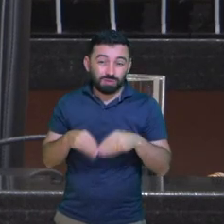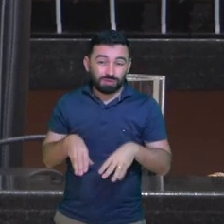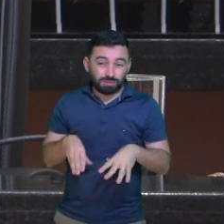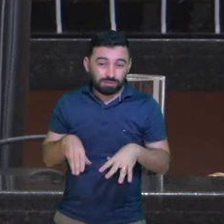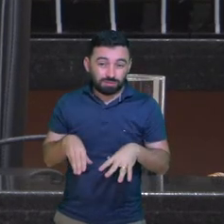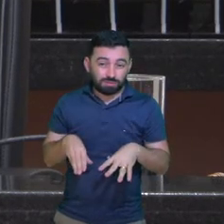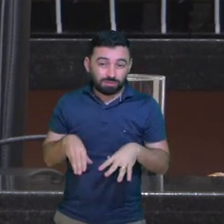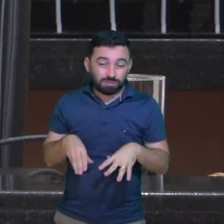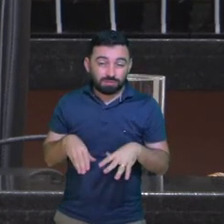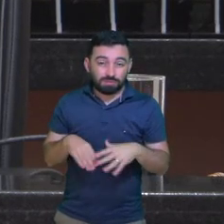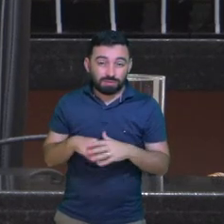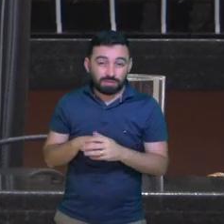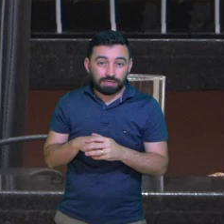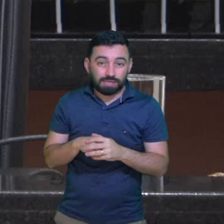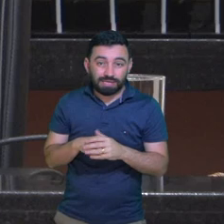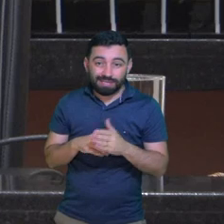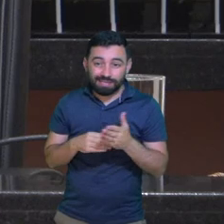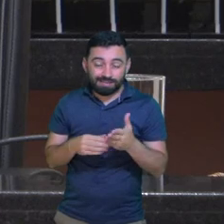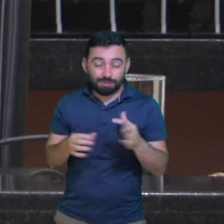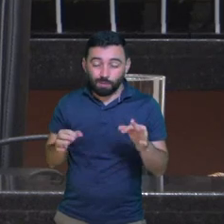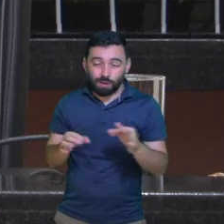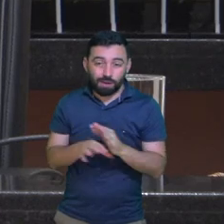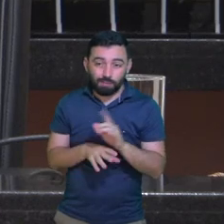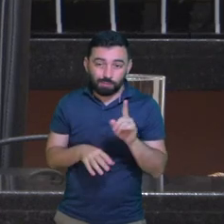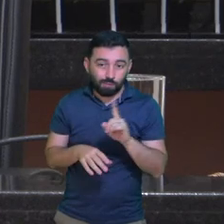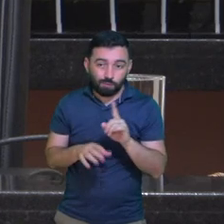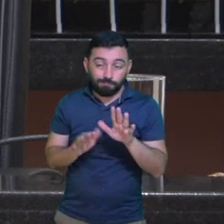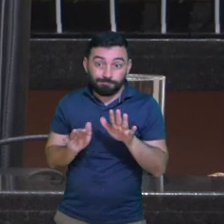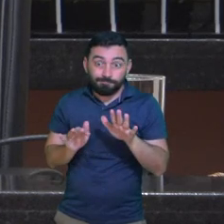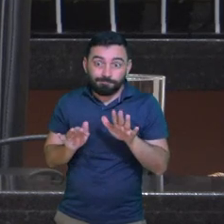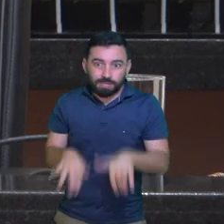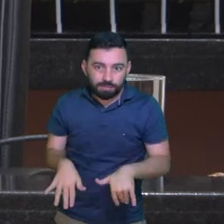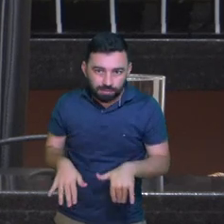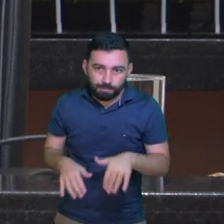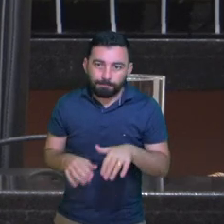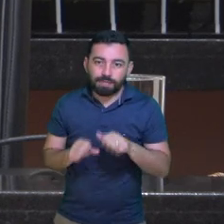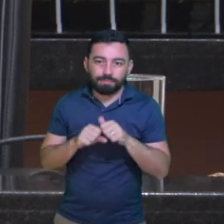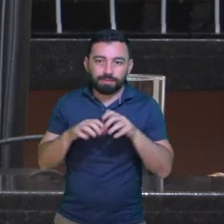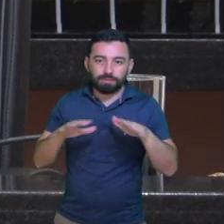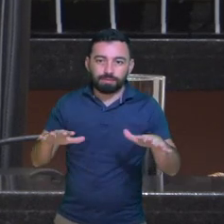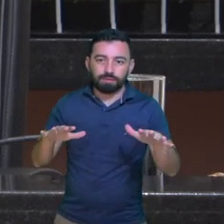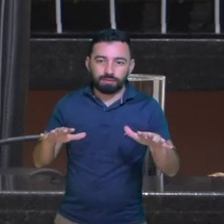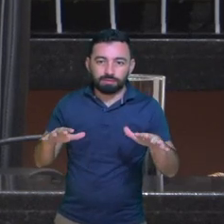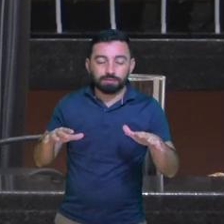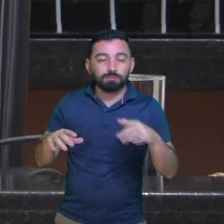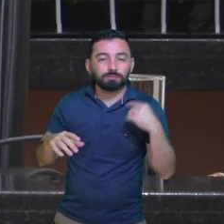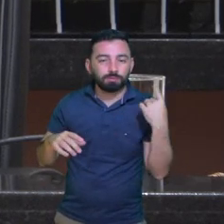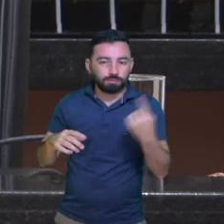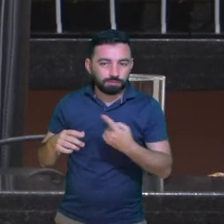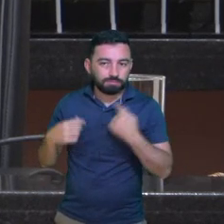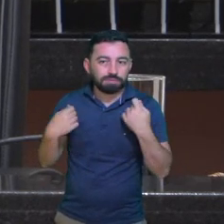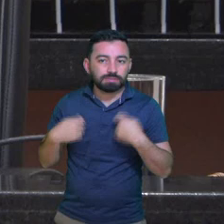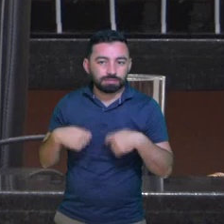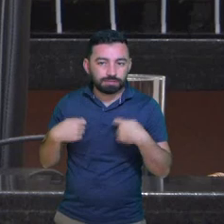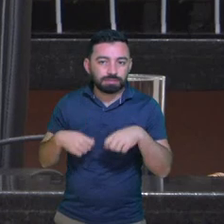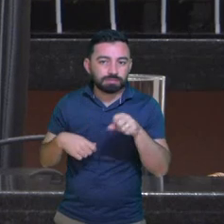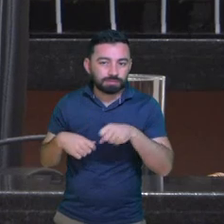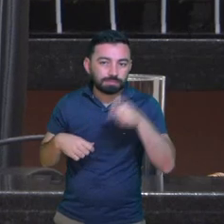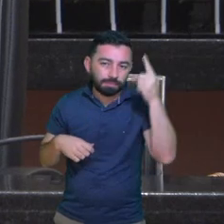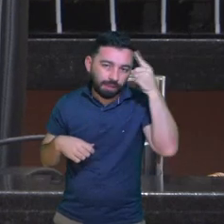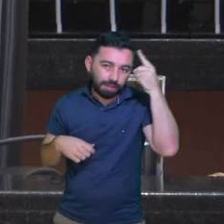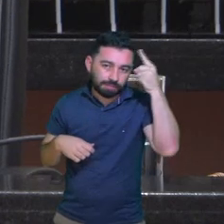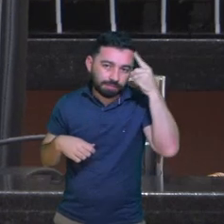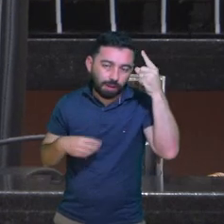ele não se acabou com o término da pandemia então a gente precisa ainda sim pensar como